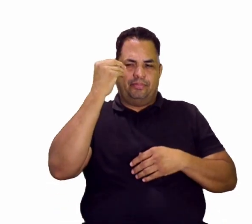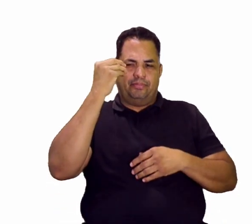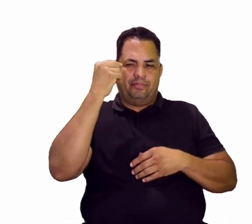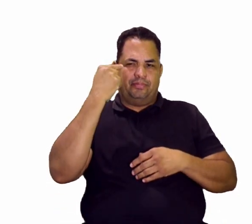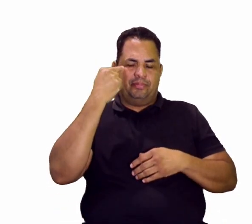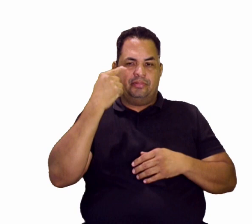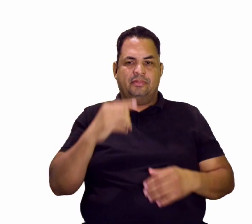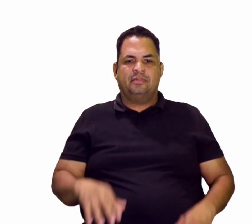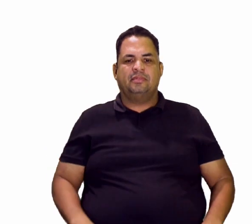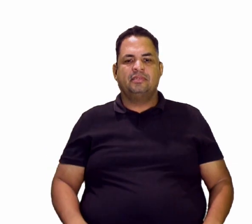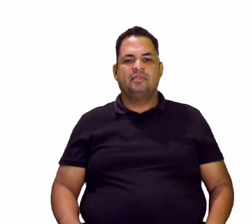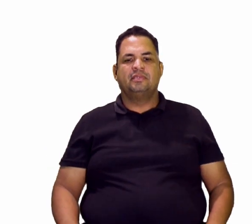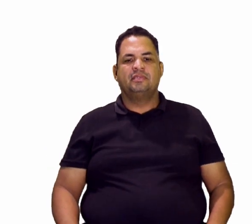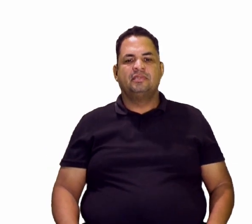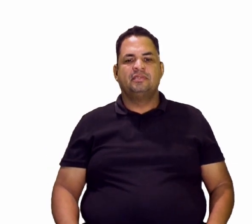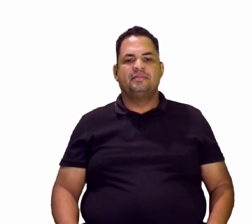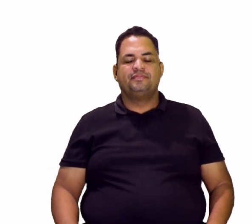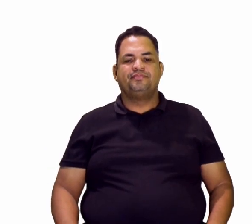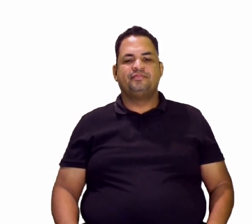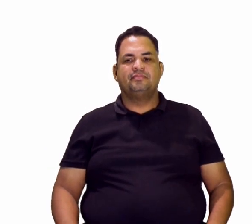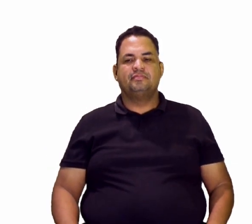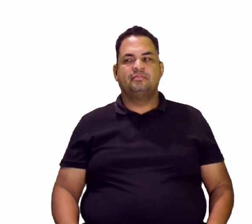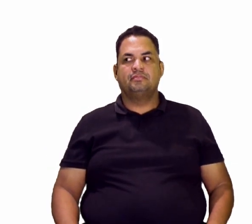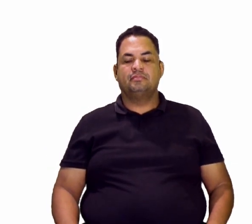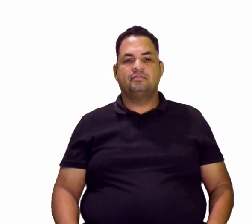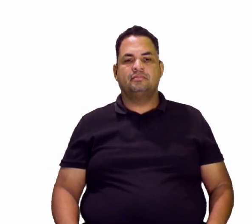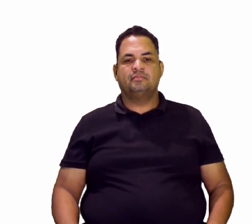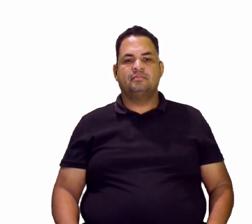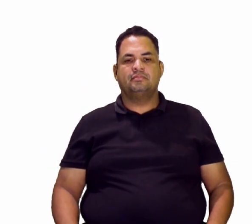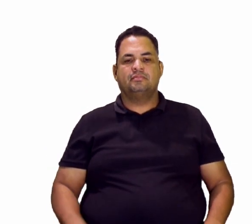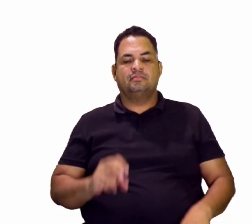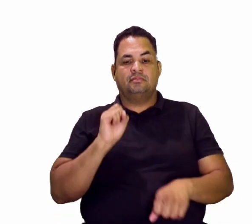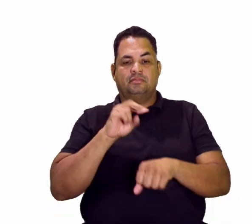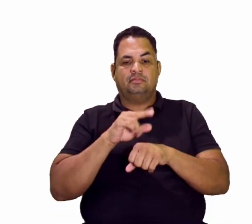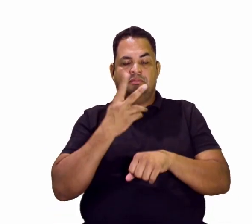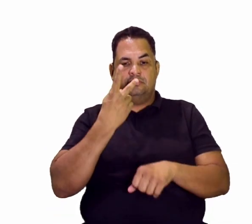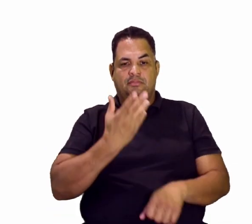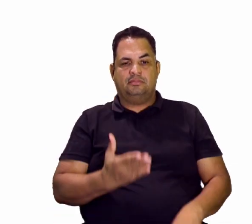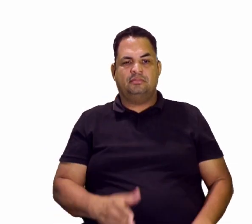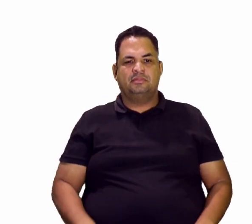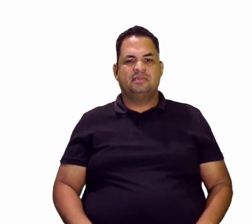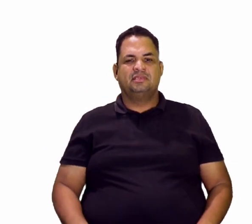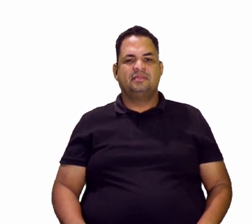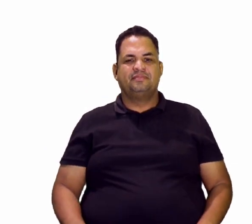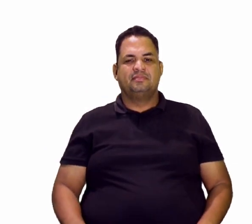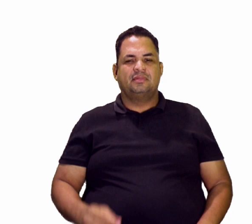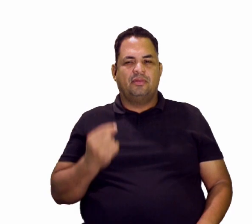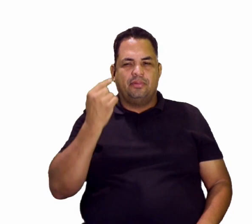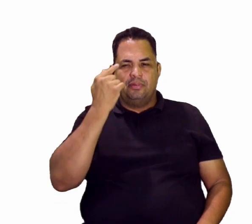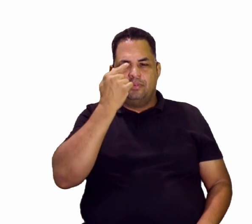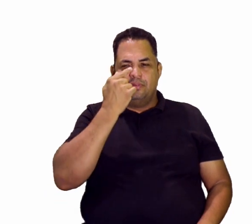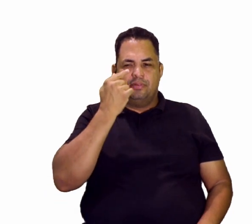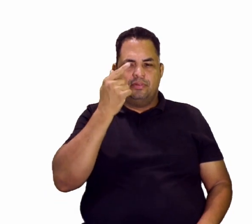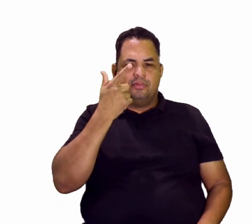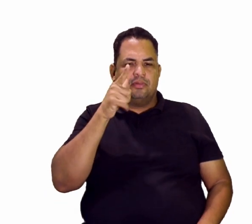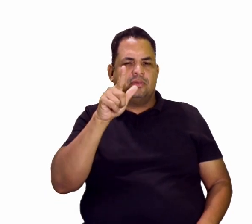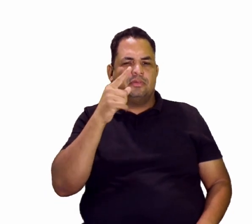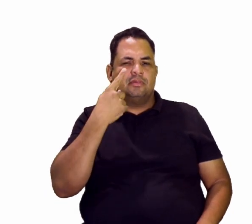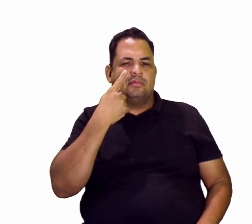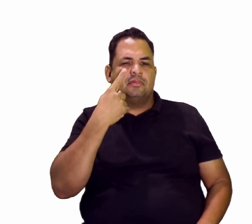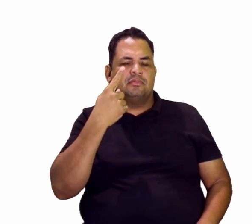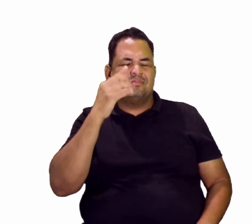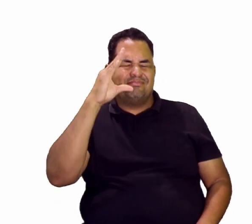vírus aqui embaixo, né? Esse aqui é o vírus da conjuntivite. E ele irrita, né? A pessoa não consegue